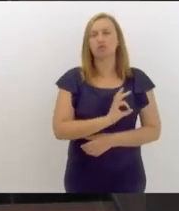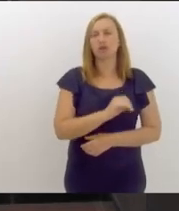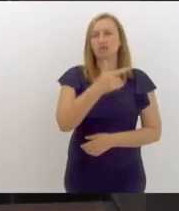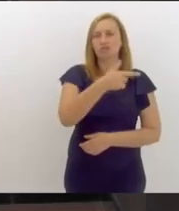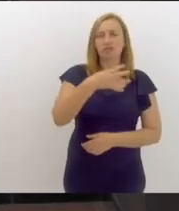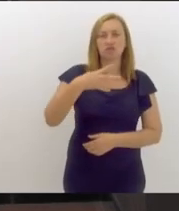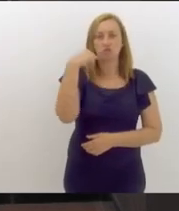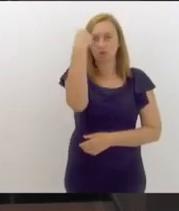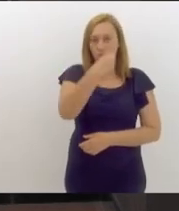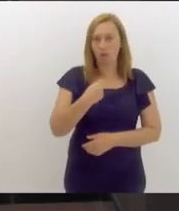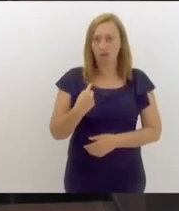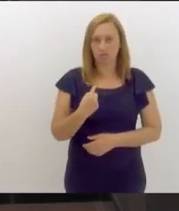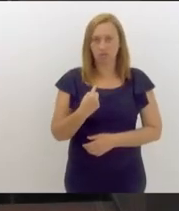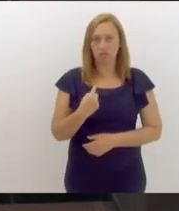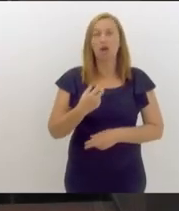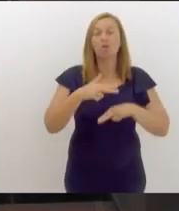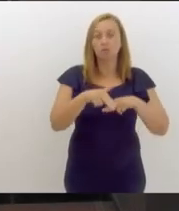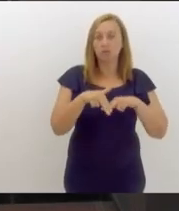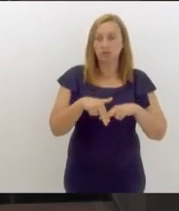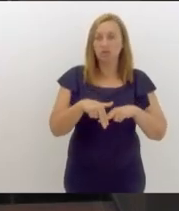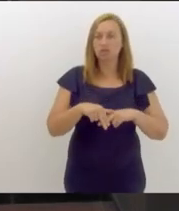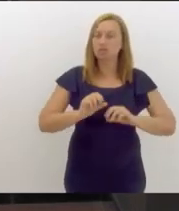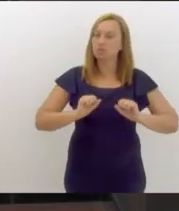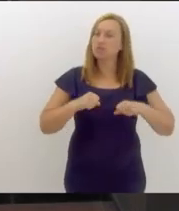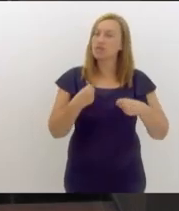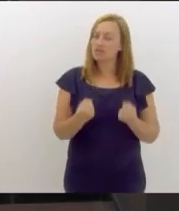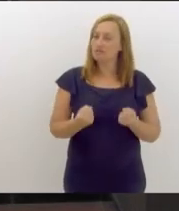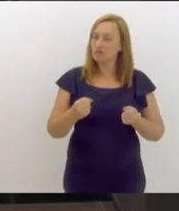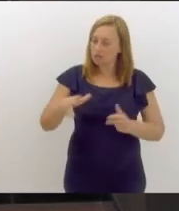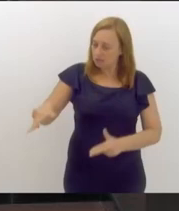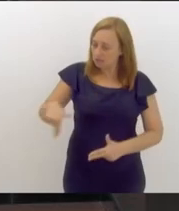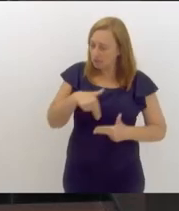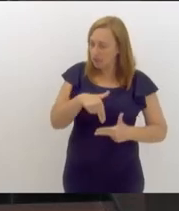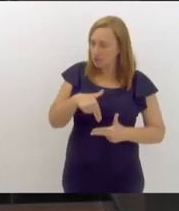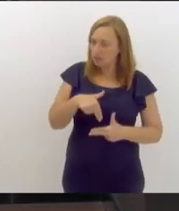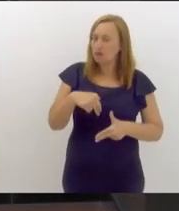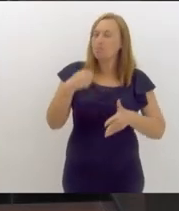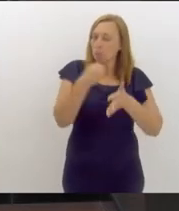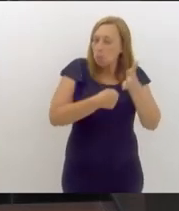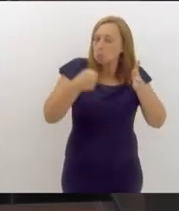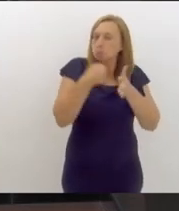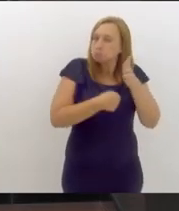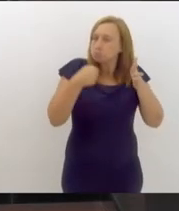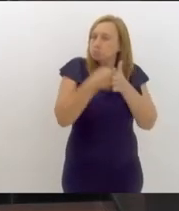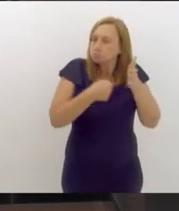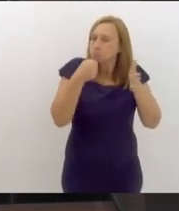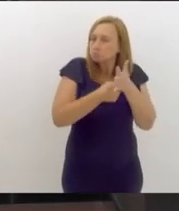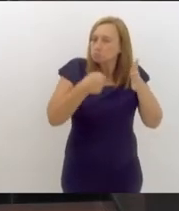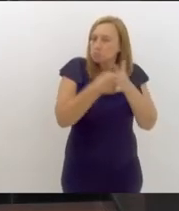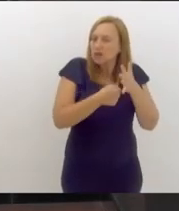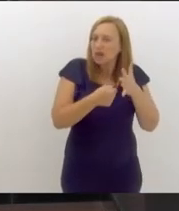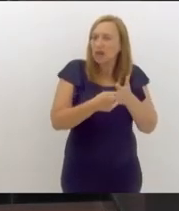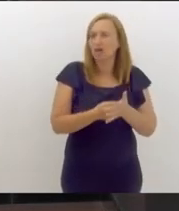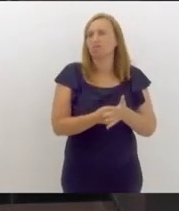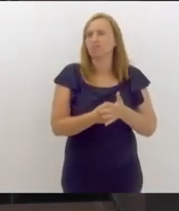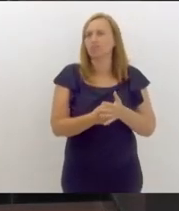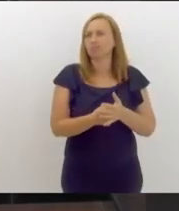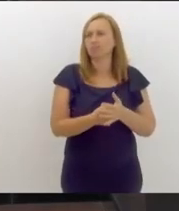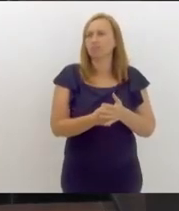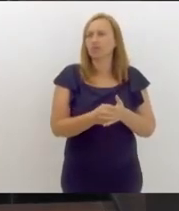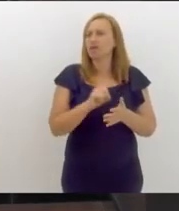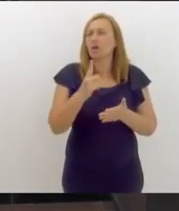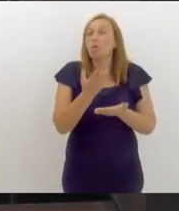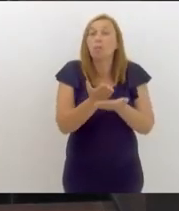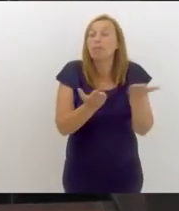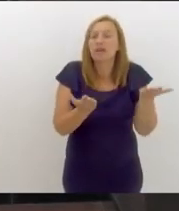horas e é por isso que eu sempre defendi e subir essa Tribuna para brigá lutar para que não para que não venhamos